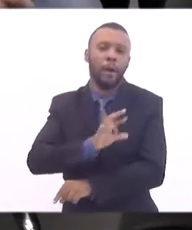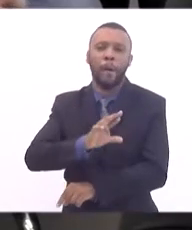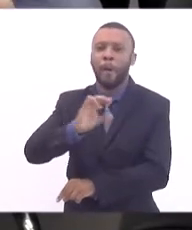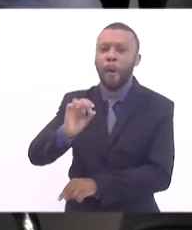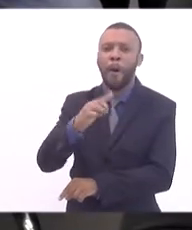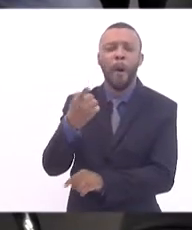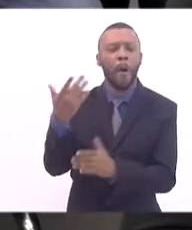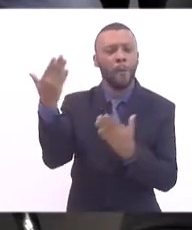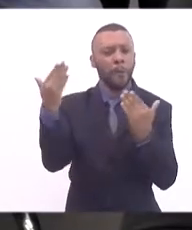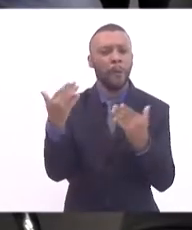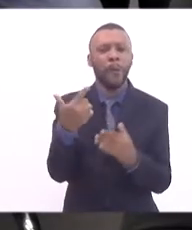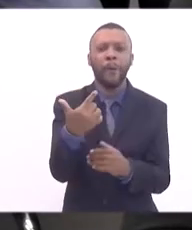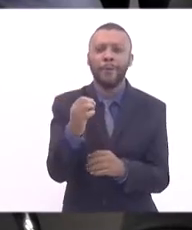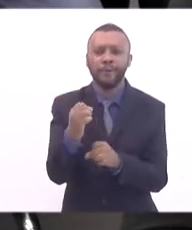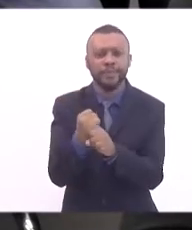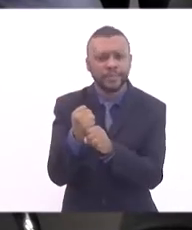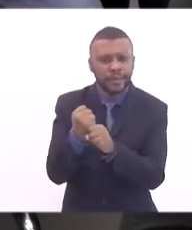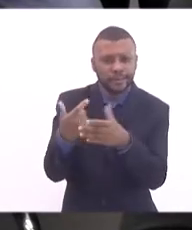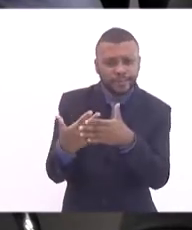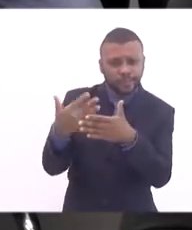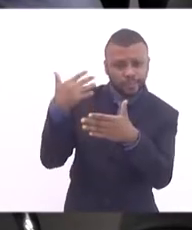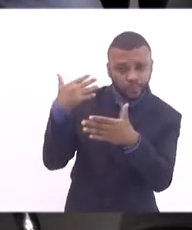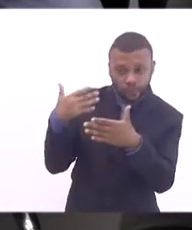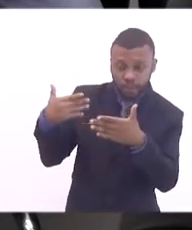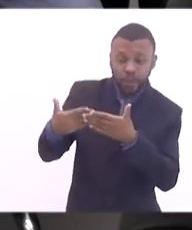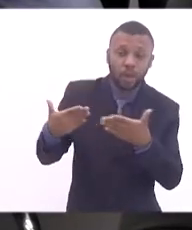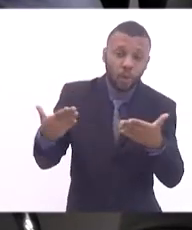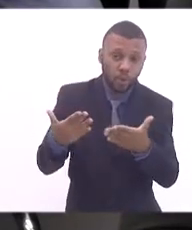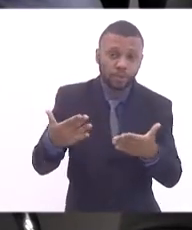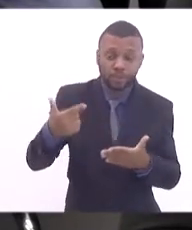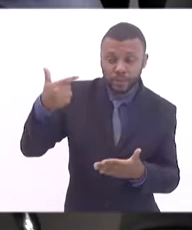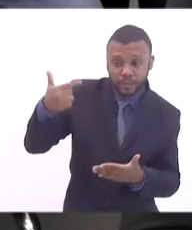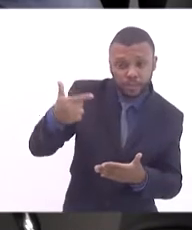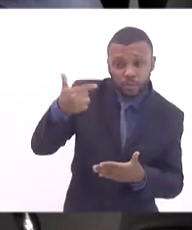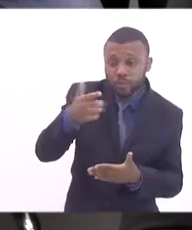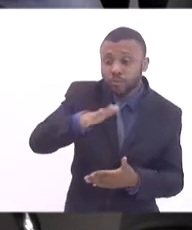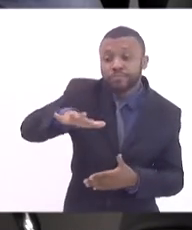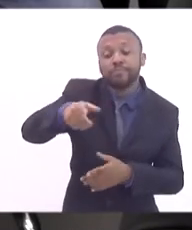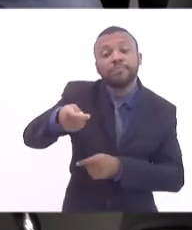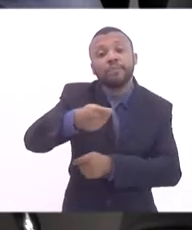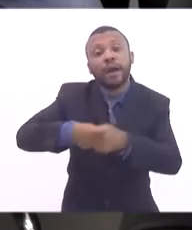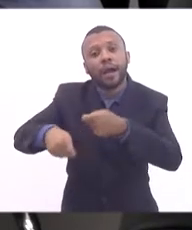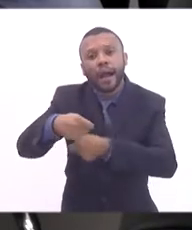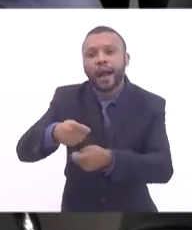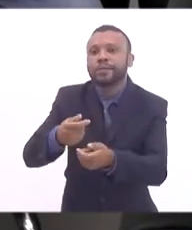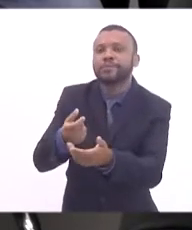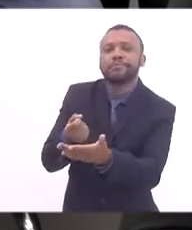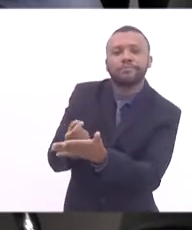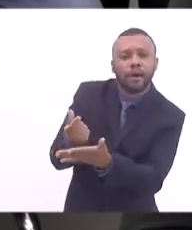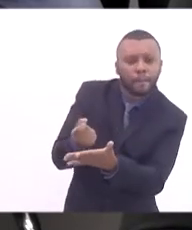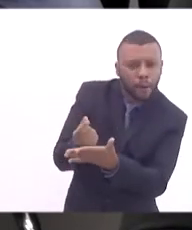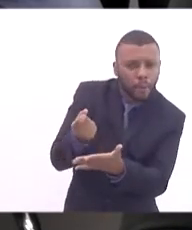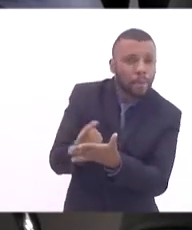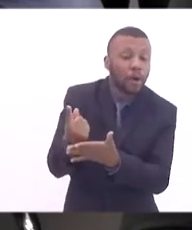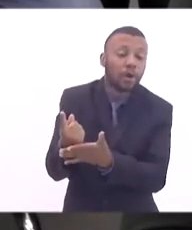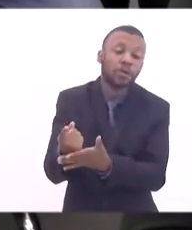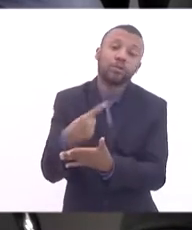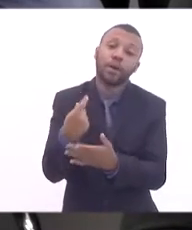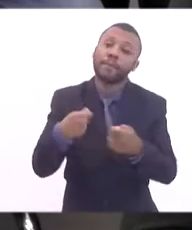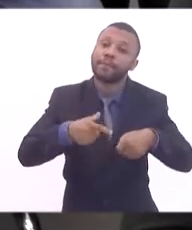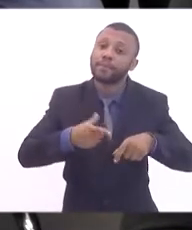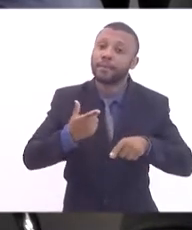nós éramos há 20 anos atrás e continuamos sendo hoje o segundo mercado consumidor nós temos que comprar o produto